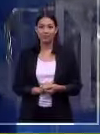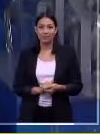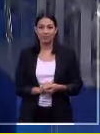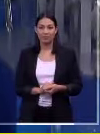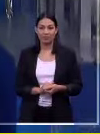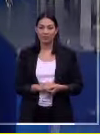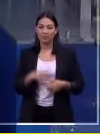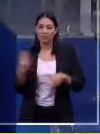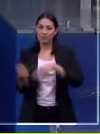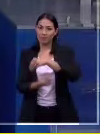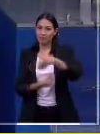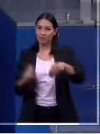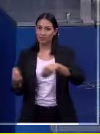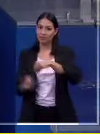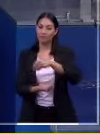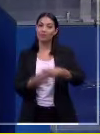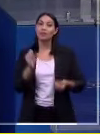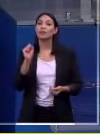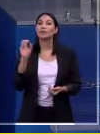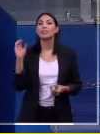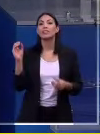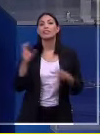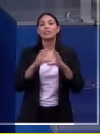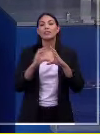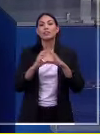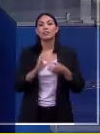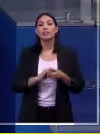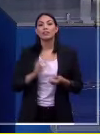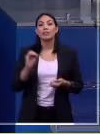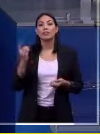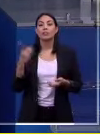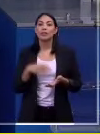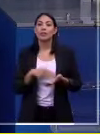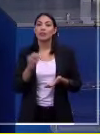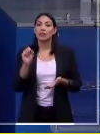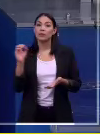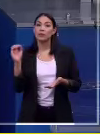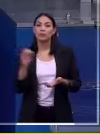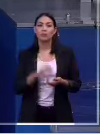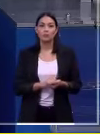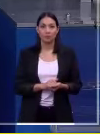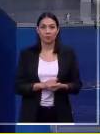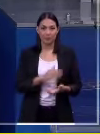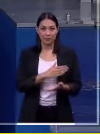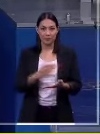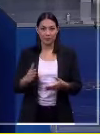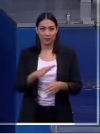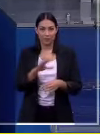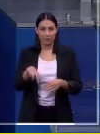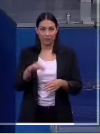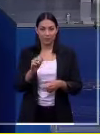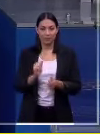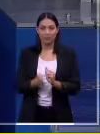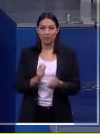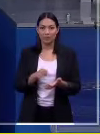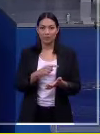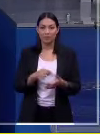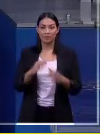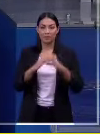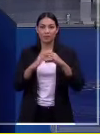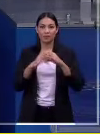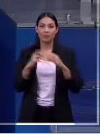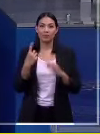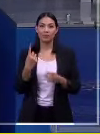Globo carregado, embaralhando 80 bolas numeradas de 01 a 80. Já começou o sorteio da Time Mania,